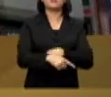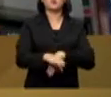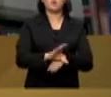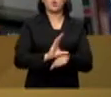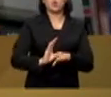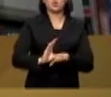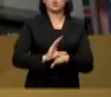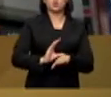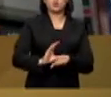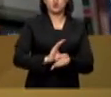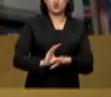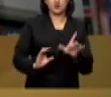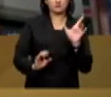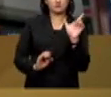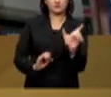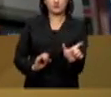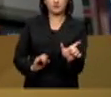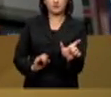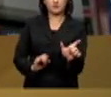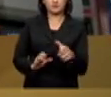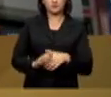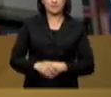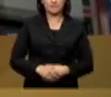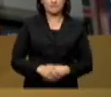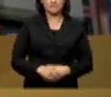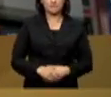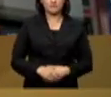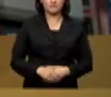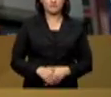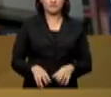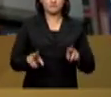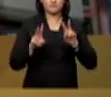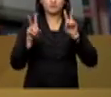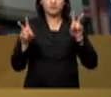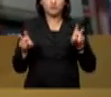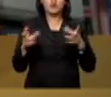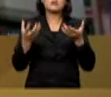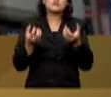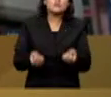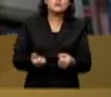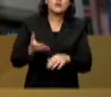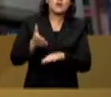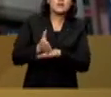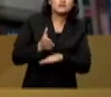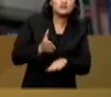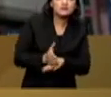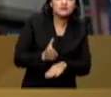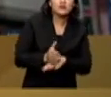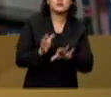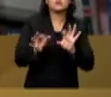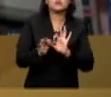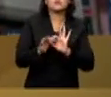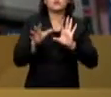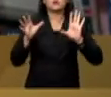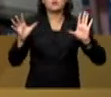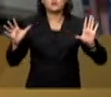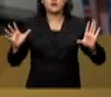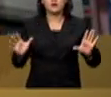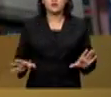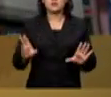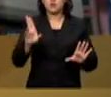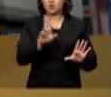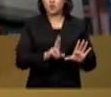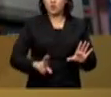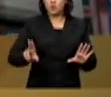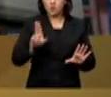inconstitucionalidade das expressões. Abro aspas, adesão, acesso, disponibilização, ativação, habilitação,